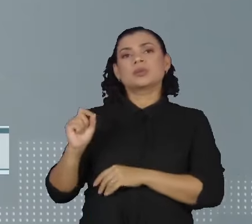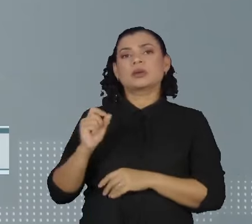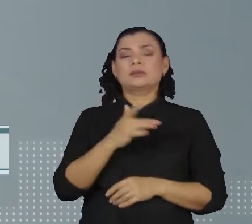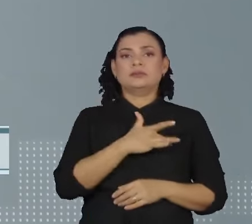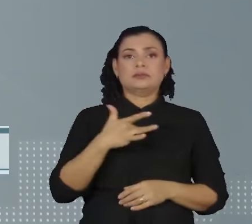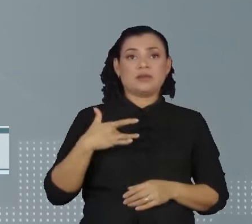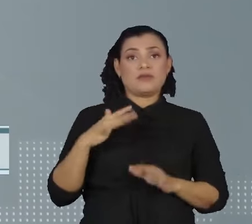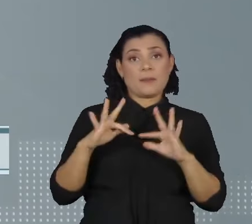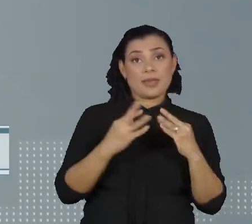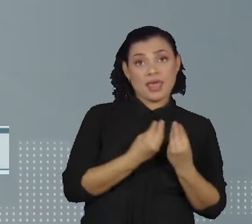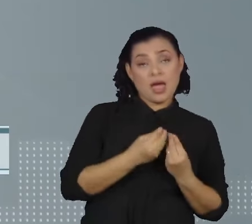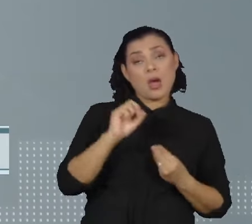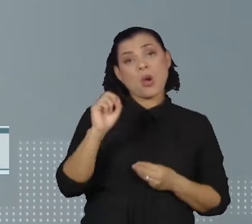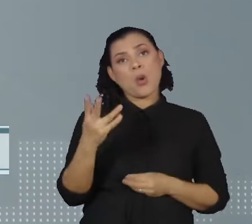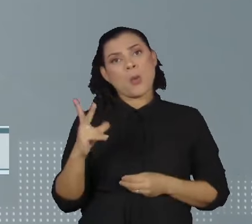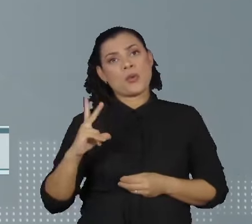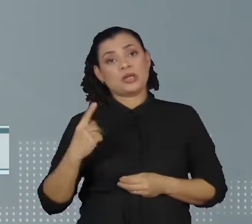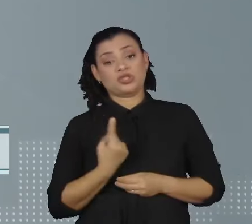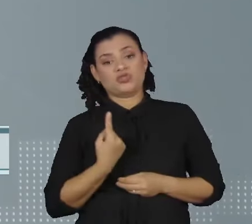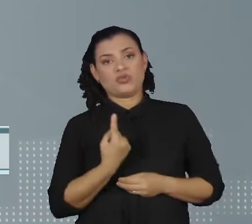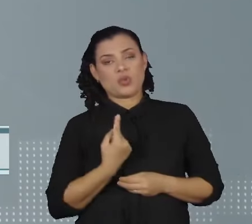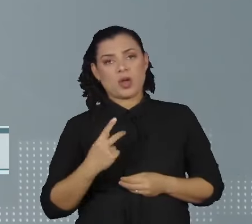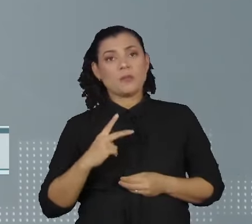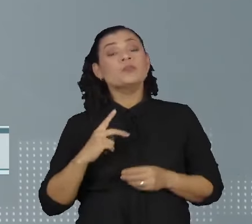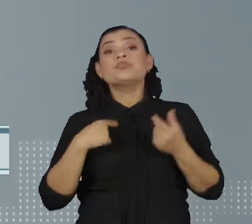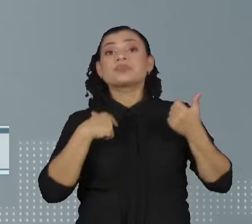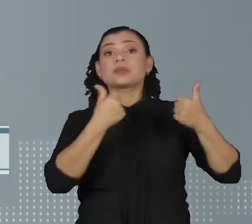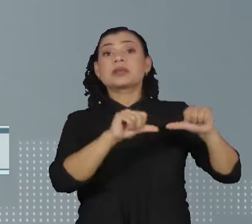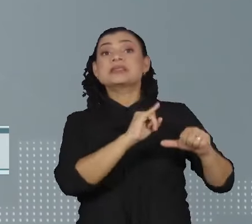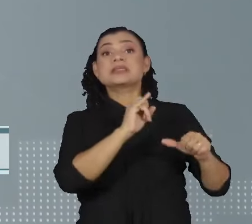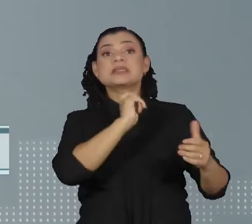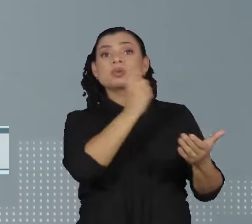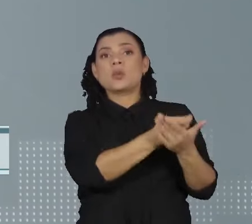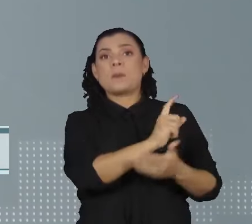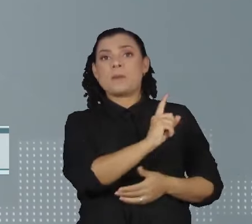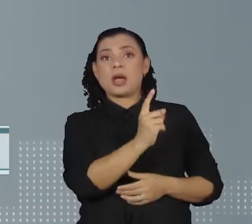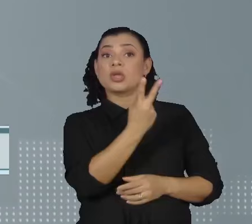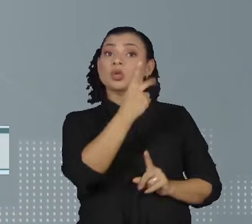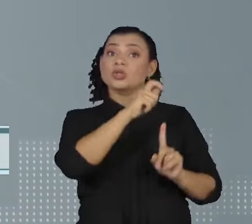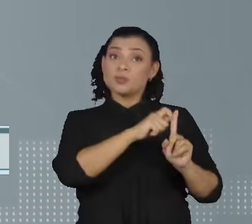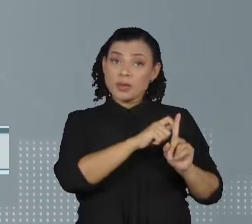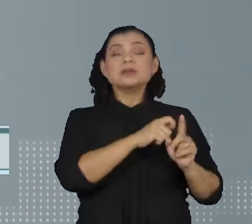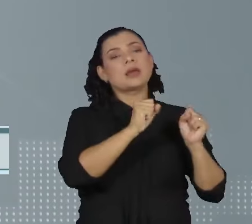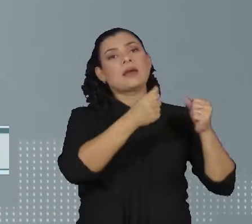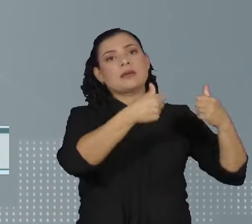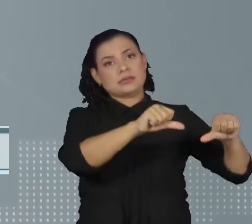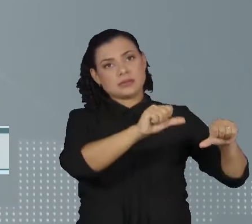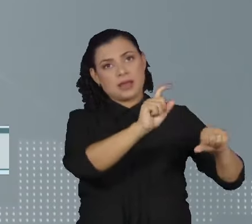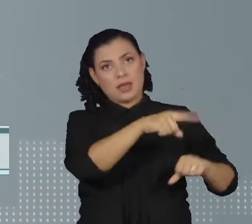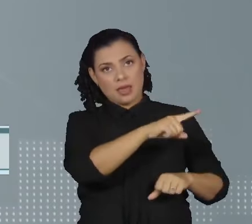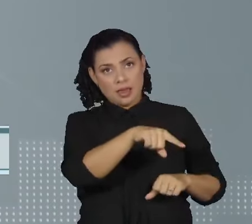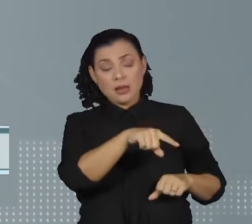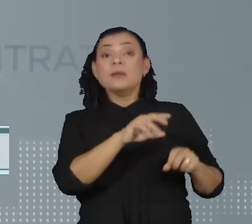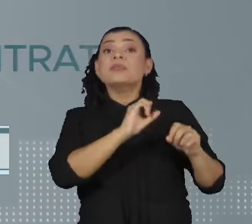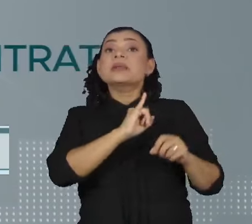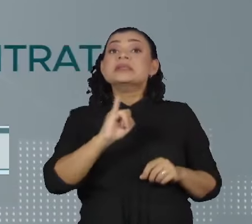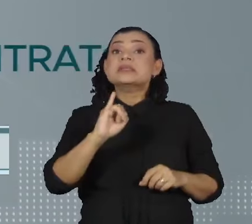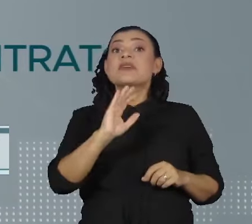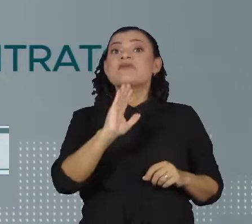e familiares só podem ser rescindidos com inadimplência de, no mínimo, 2 meses ou fraude por parte